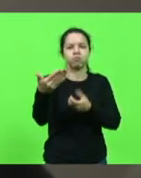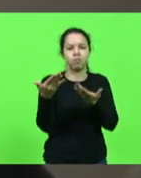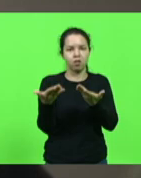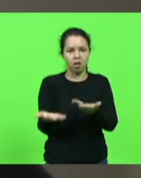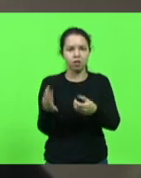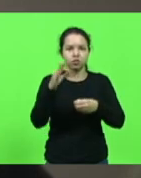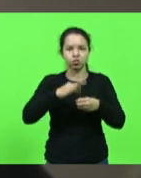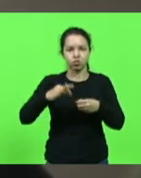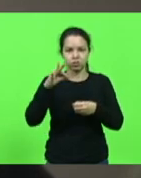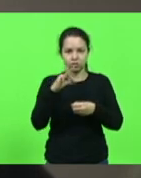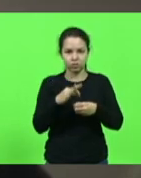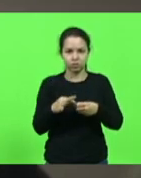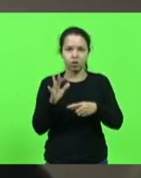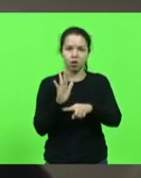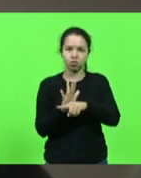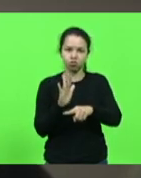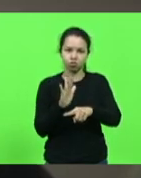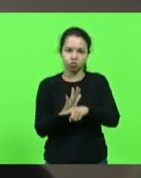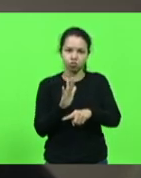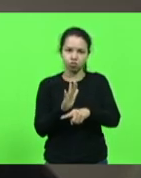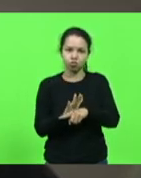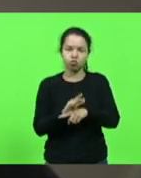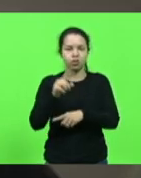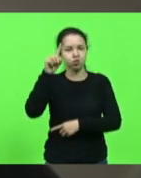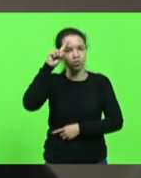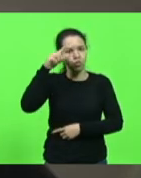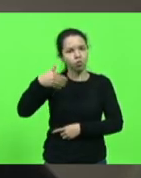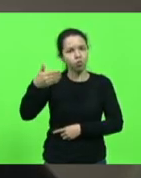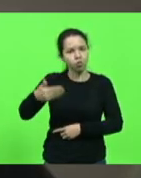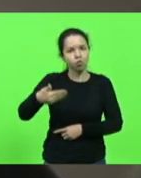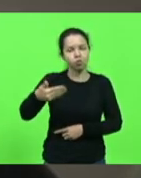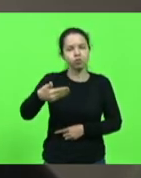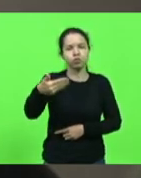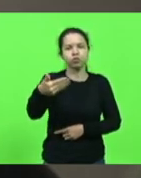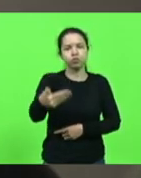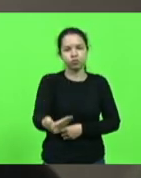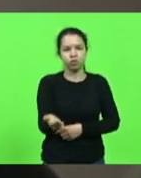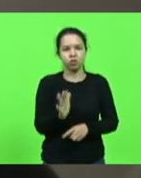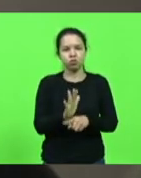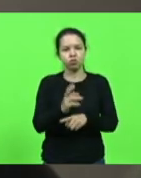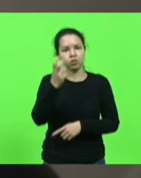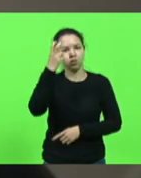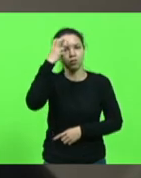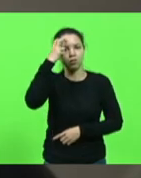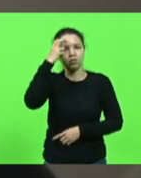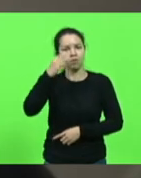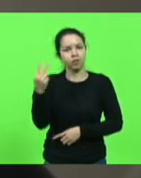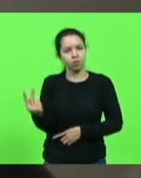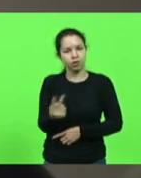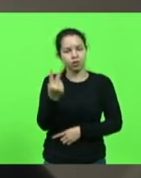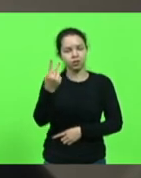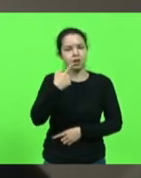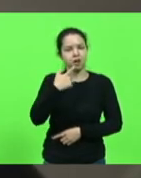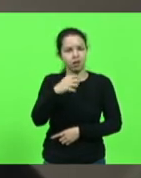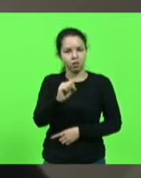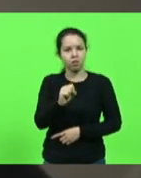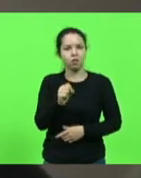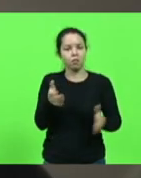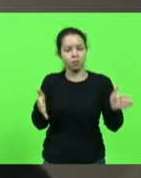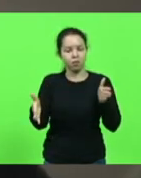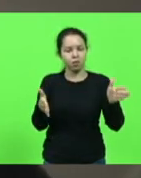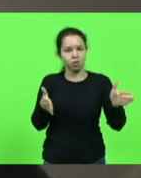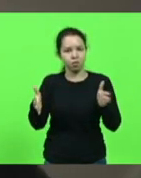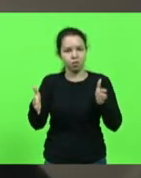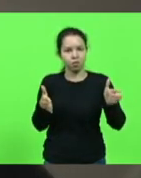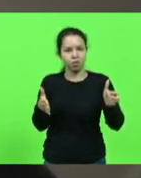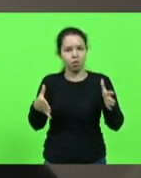que contribui a cada dia mais para a nossa cultura. Valorizar a língua, até em época de